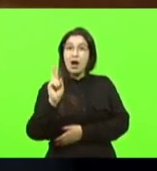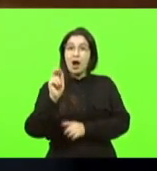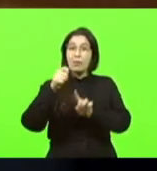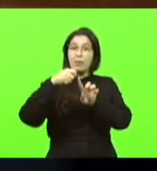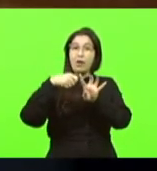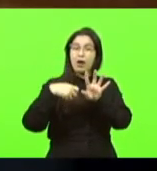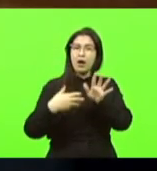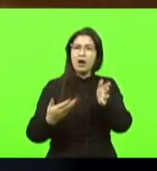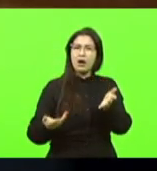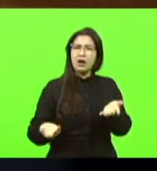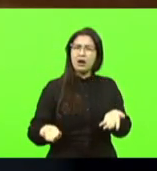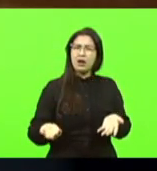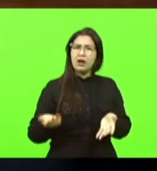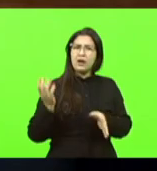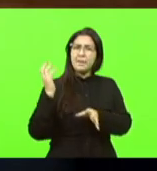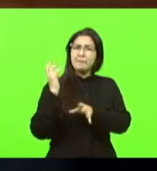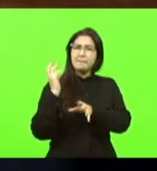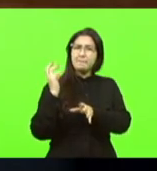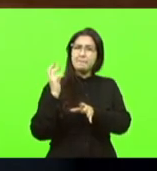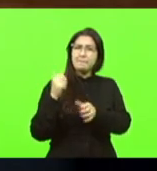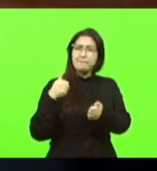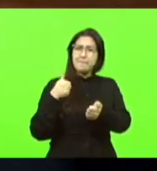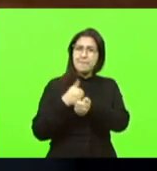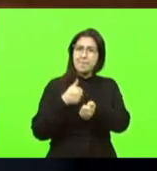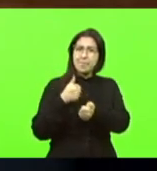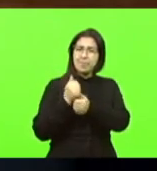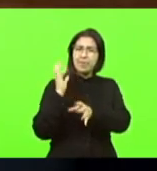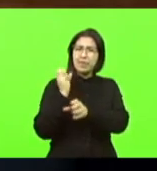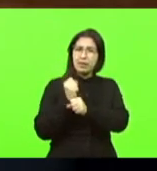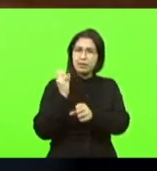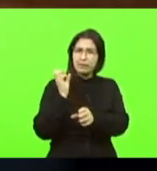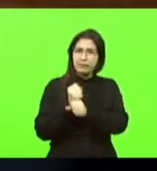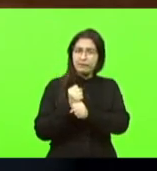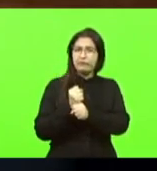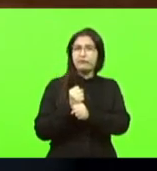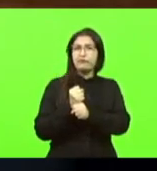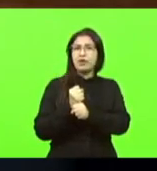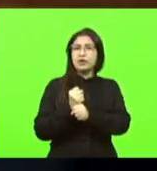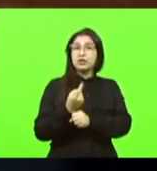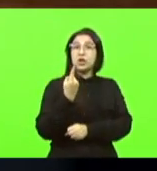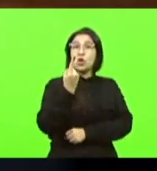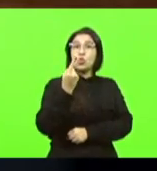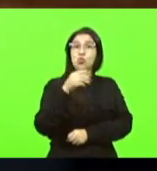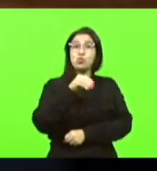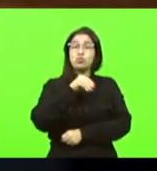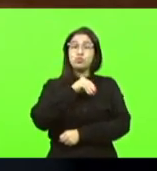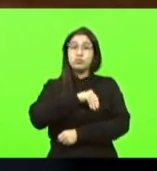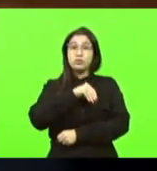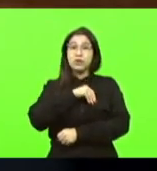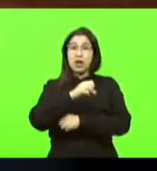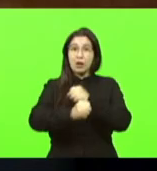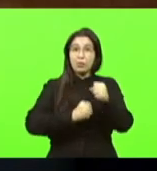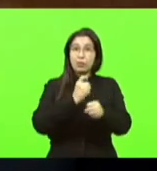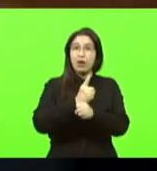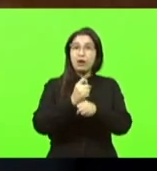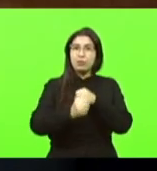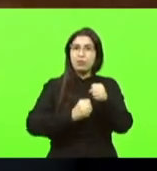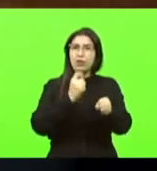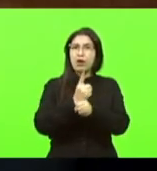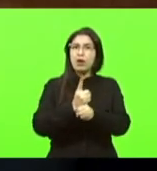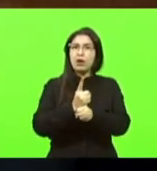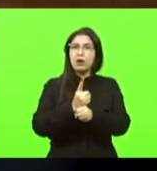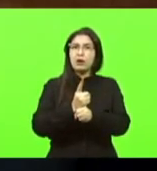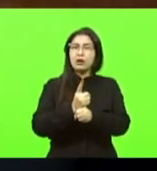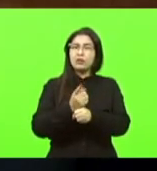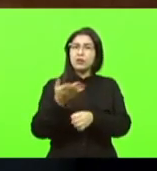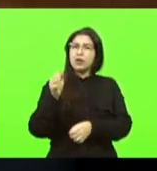e a fazenda vai ficar com um salário por ano de se aposentado e se aposentado que vai